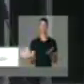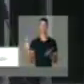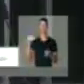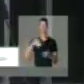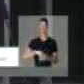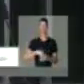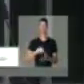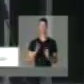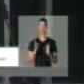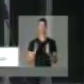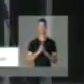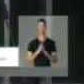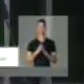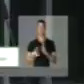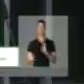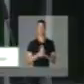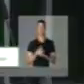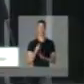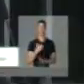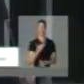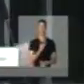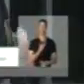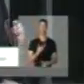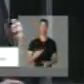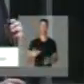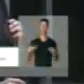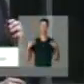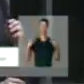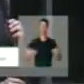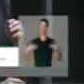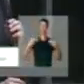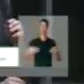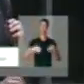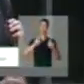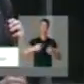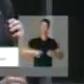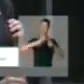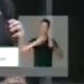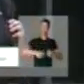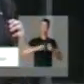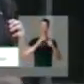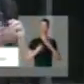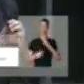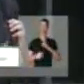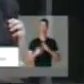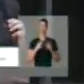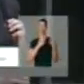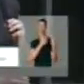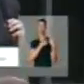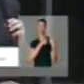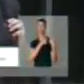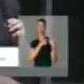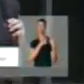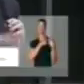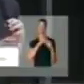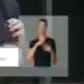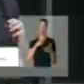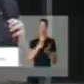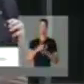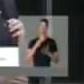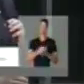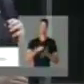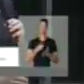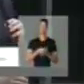casa. O Ministério da Agricultura, que tem a missão, que tem a